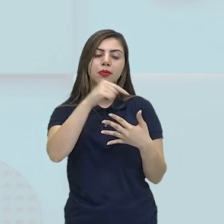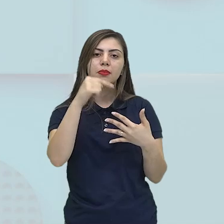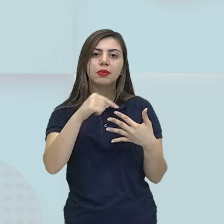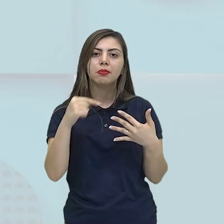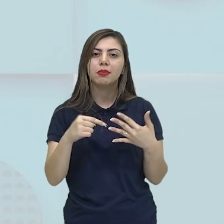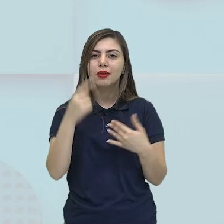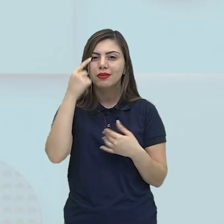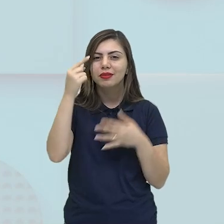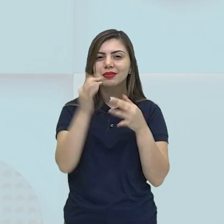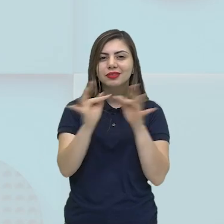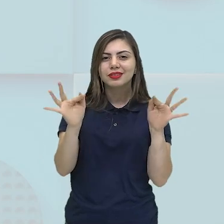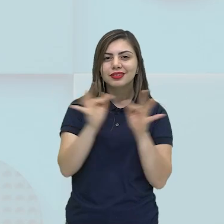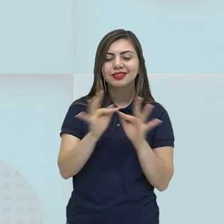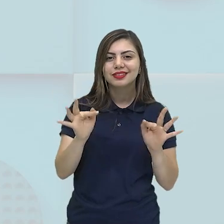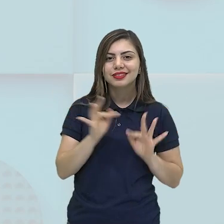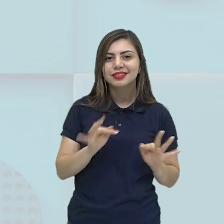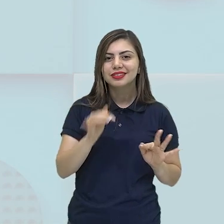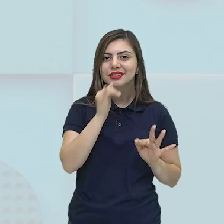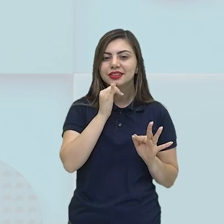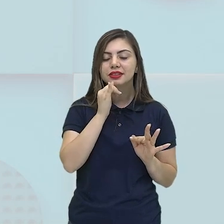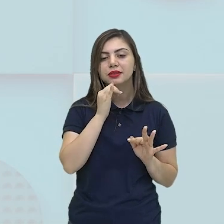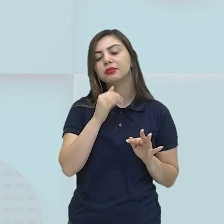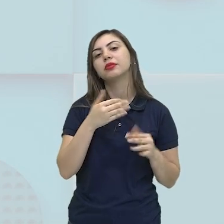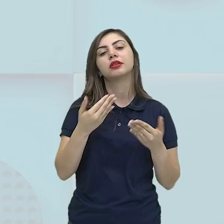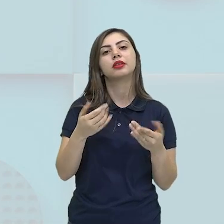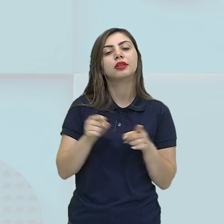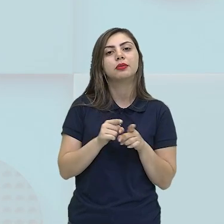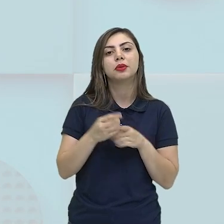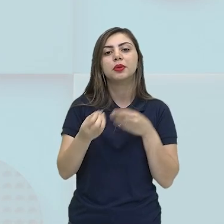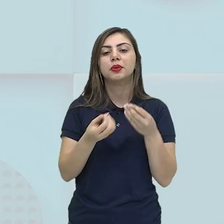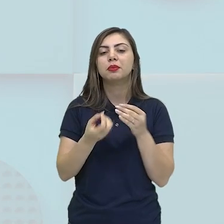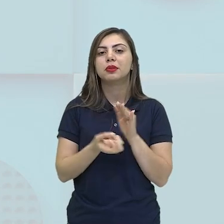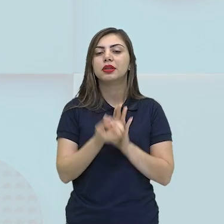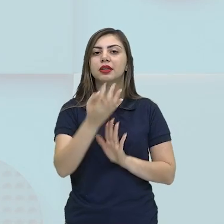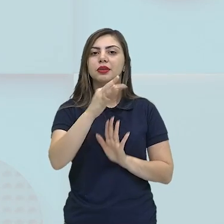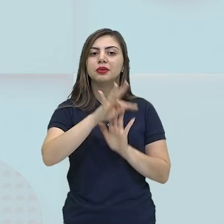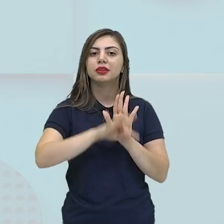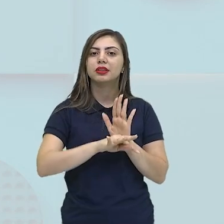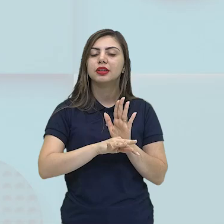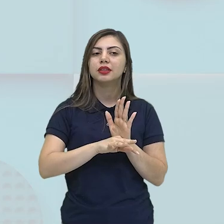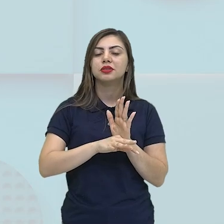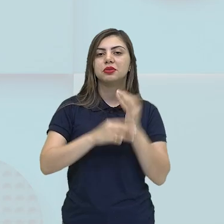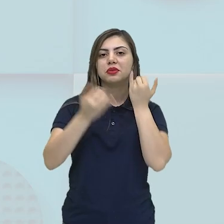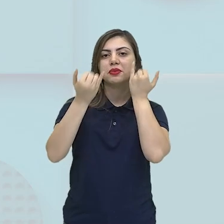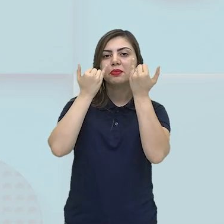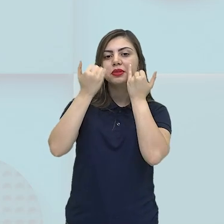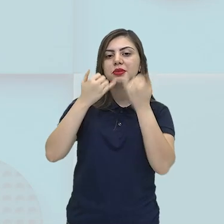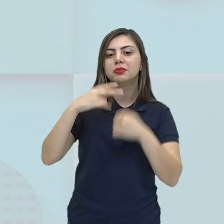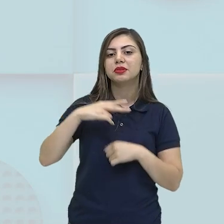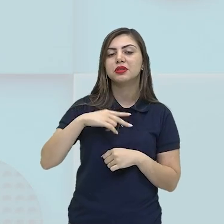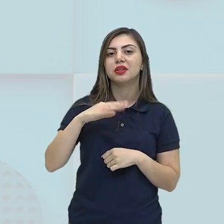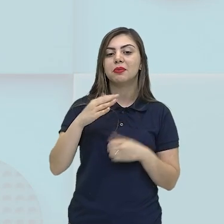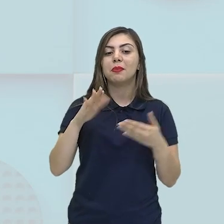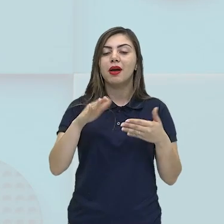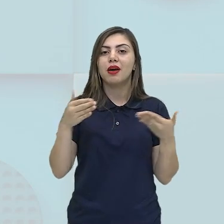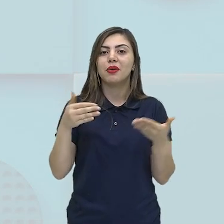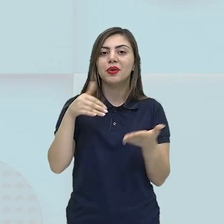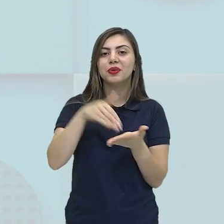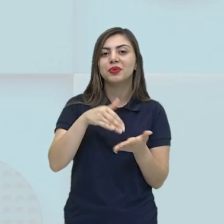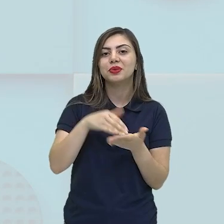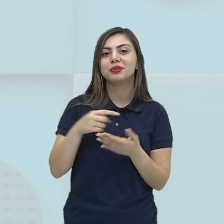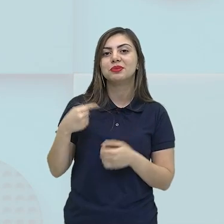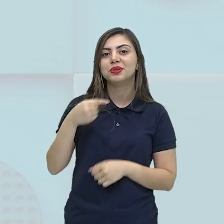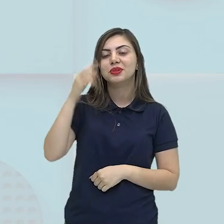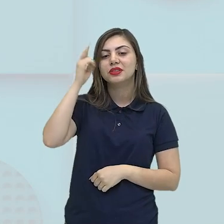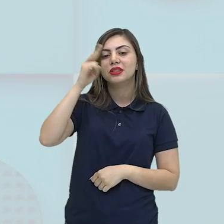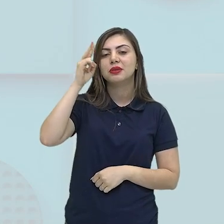ali, né, frases, e também de como montar um texto sobre isso com essas informações. E aqui no finalzinho nós